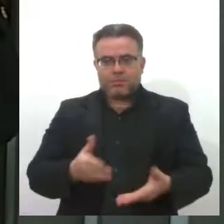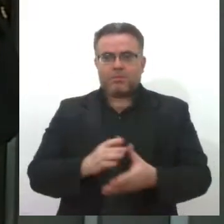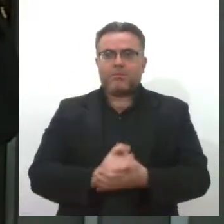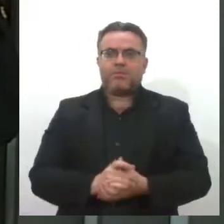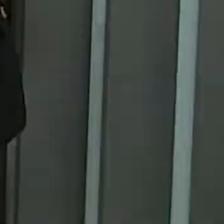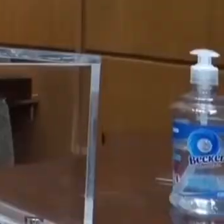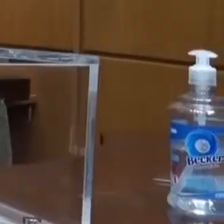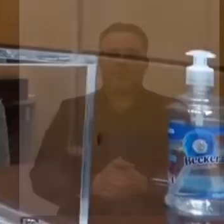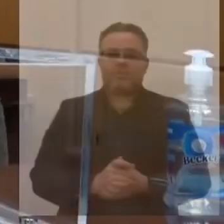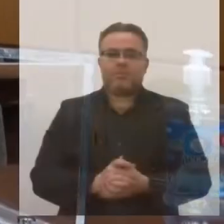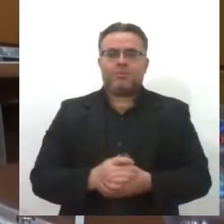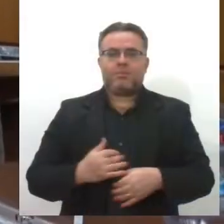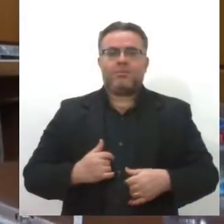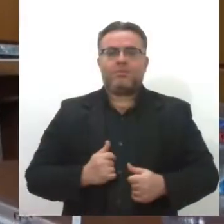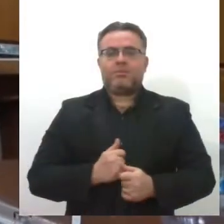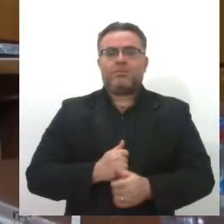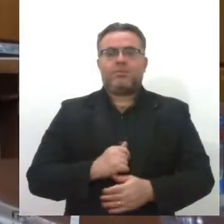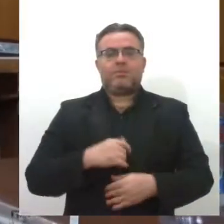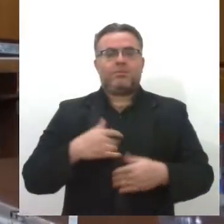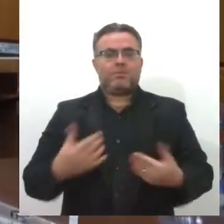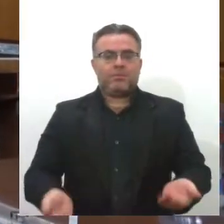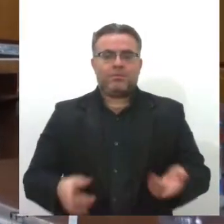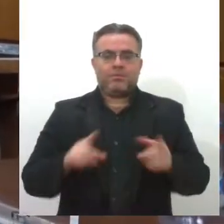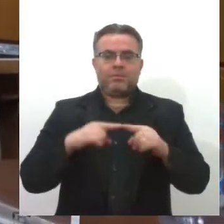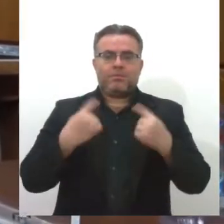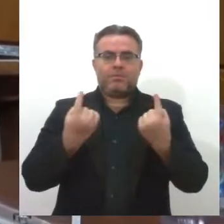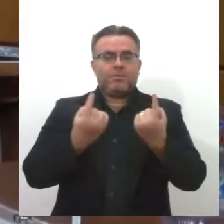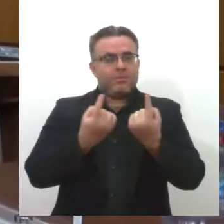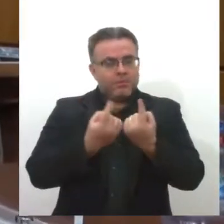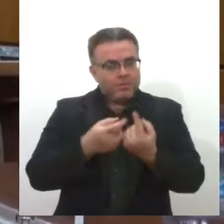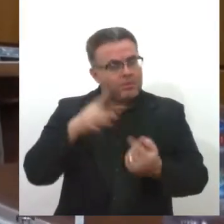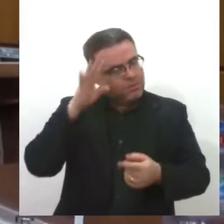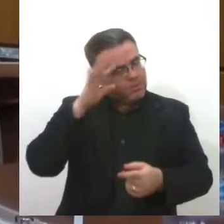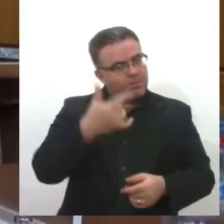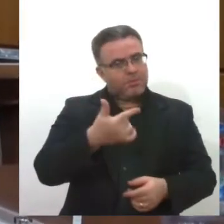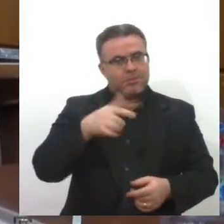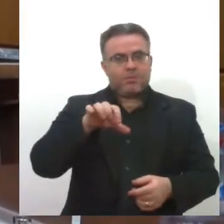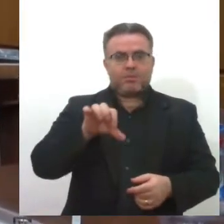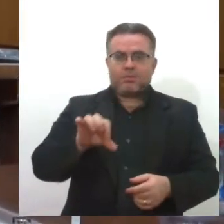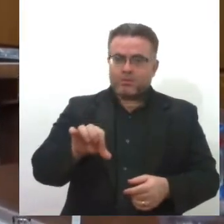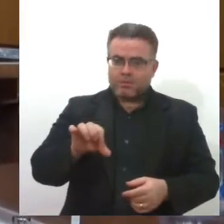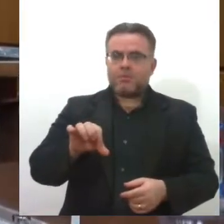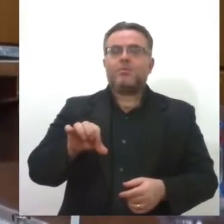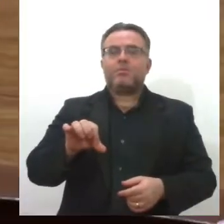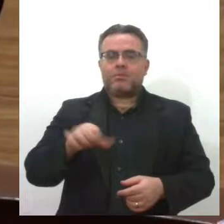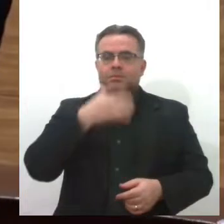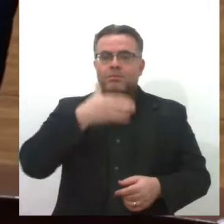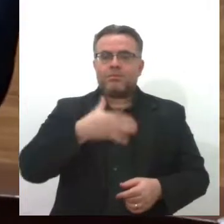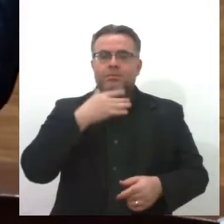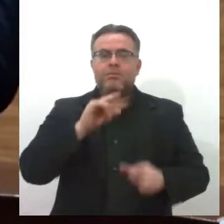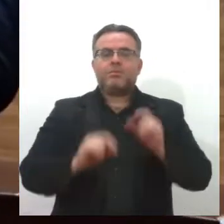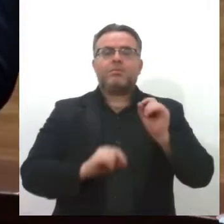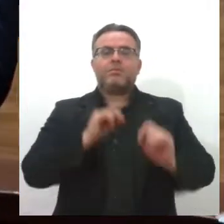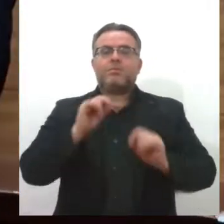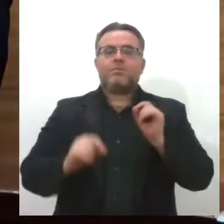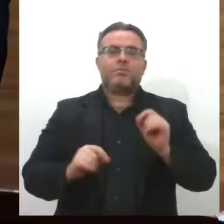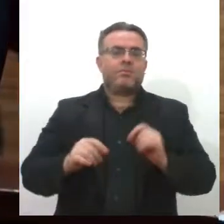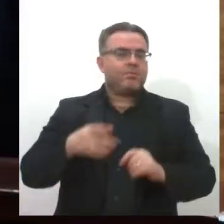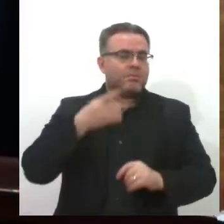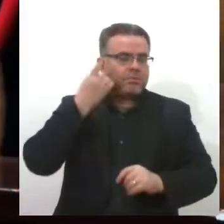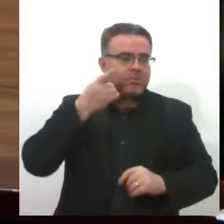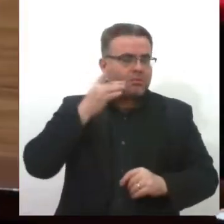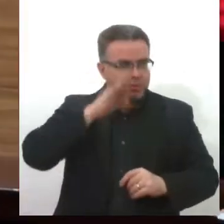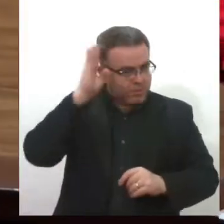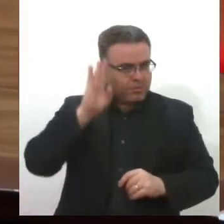parlamentares. A sessão nesta quarta-feira, dia 29, começou com o pronunciamento do deputado Irã Barbosa, do